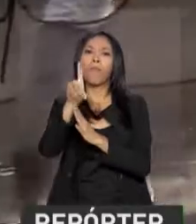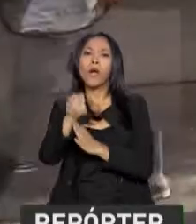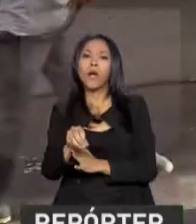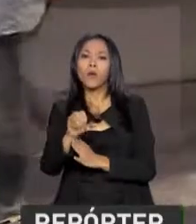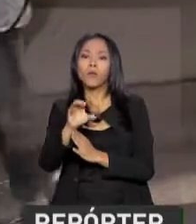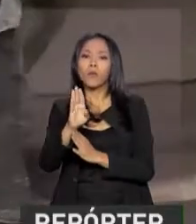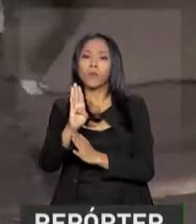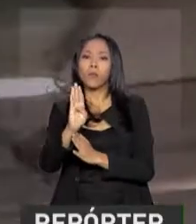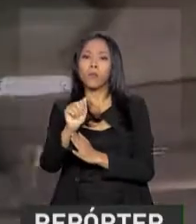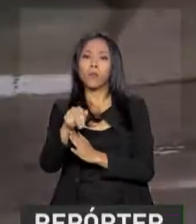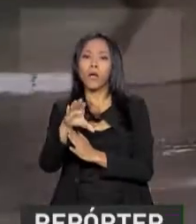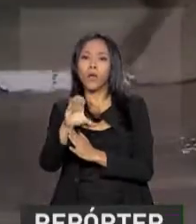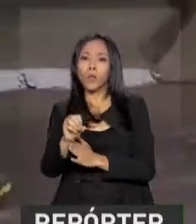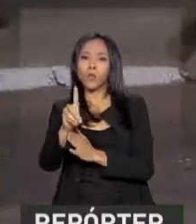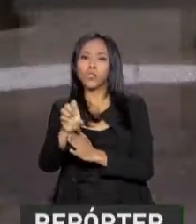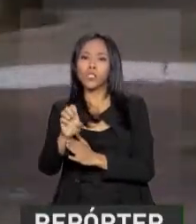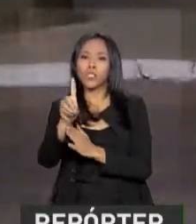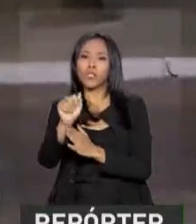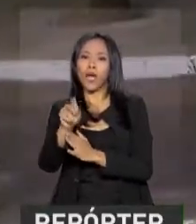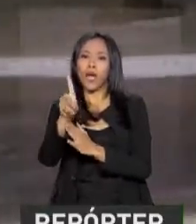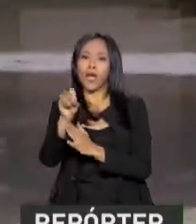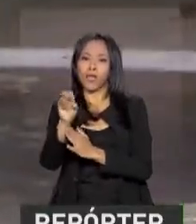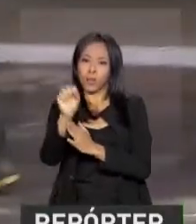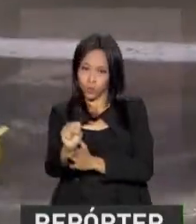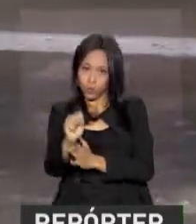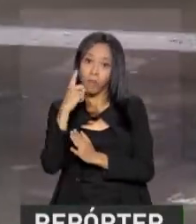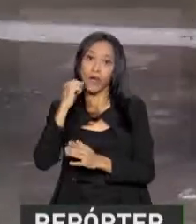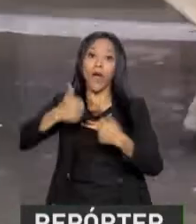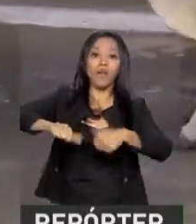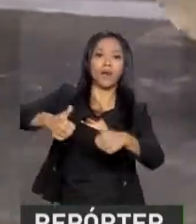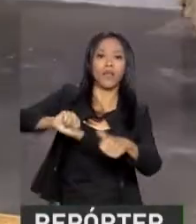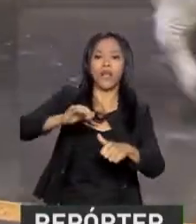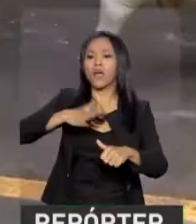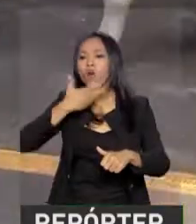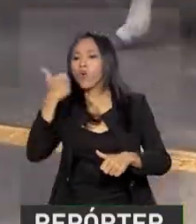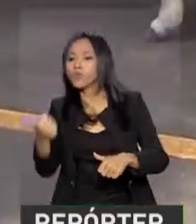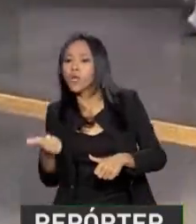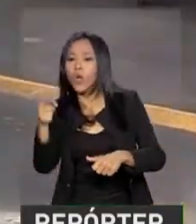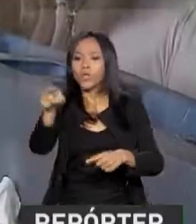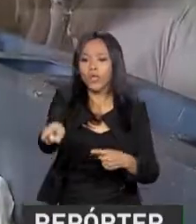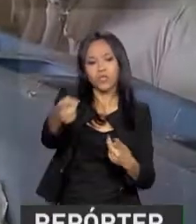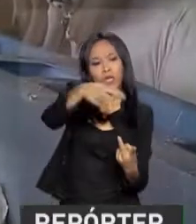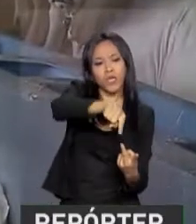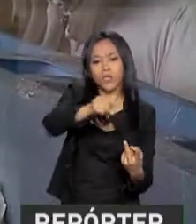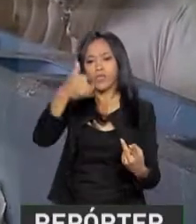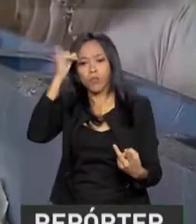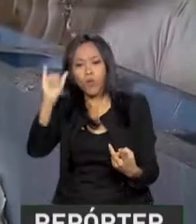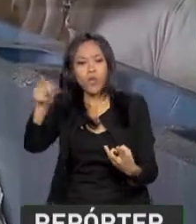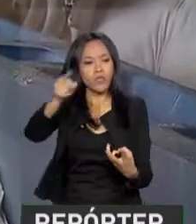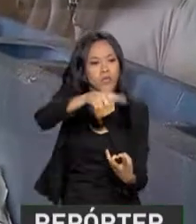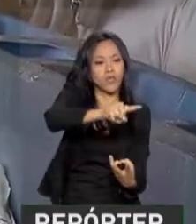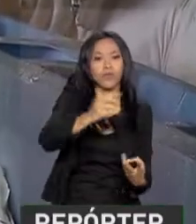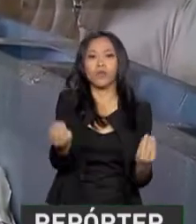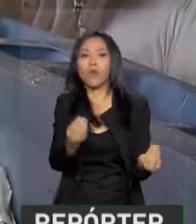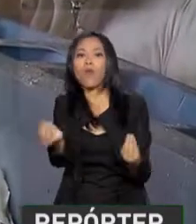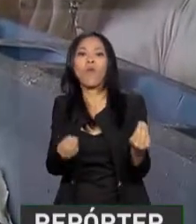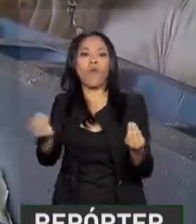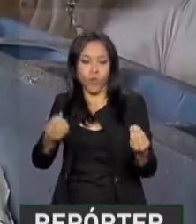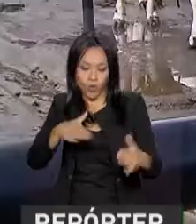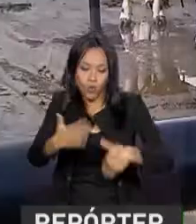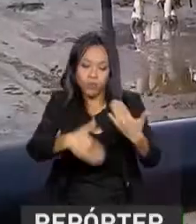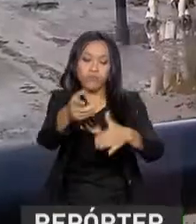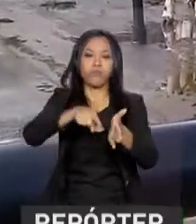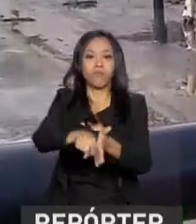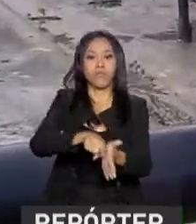raças zebuínas assim fica mais fácil avaliar quais são os melhores reprodutores e avançar ainda mais este mercado